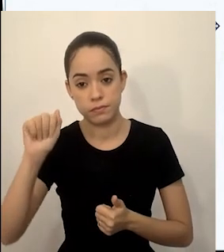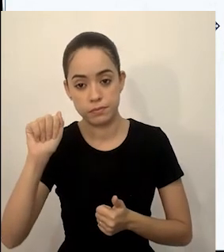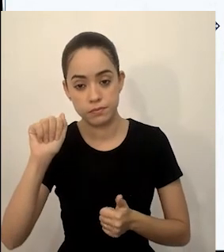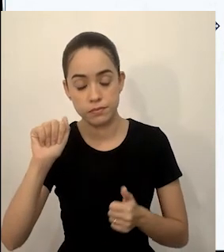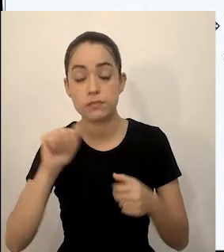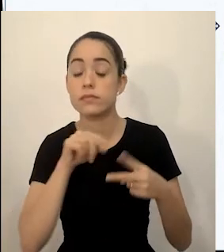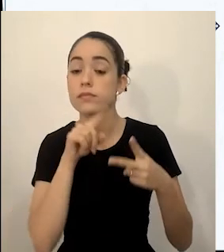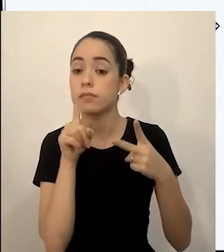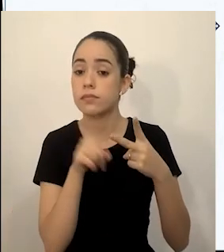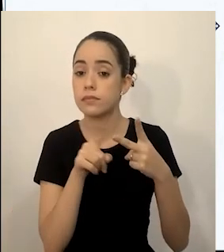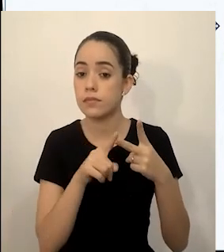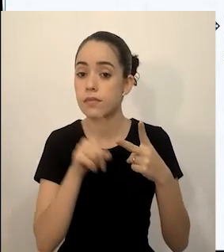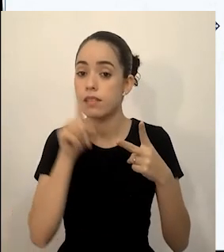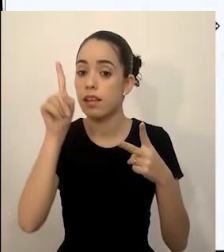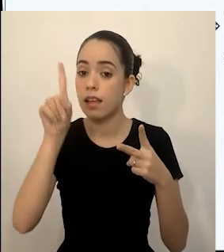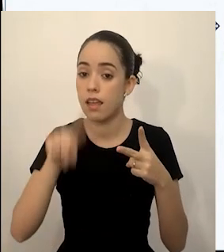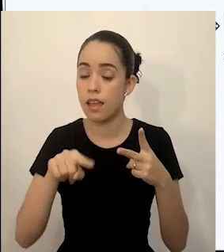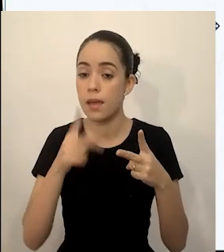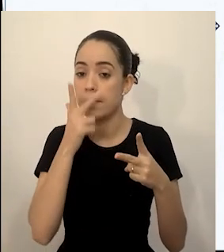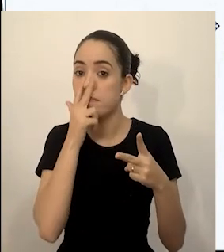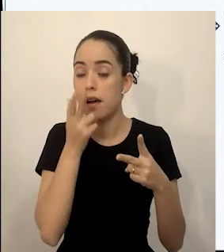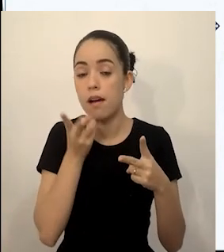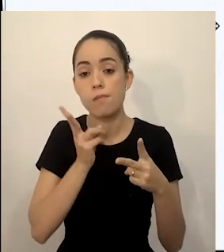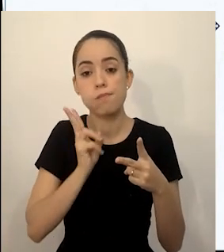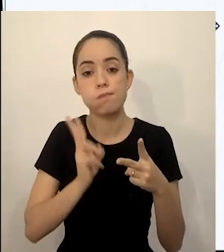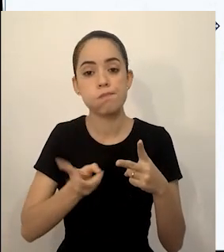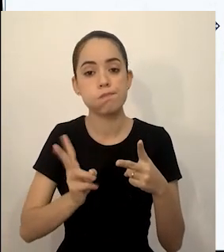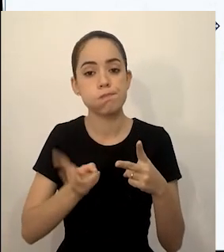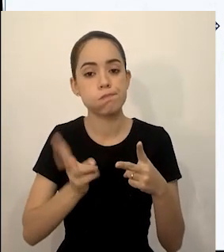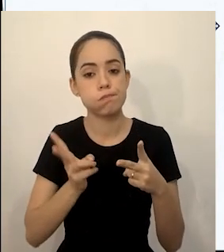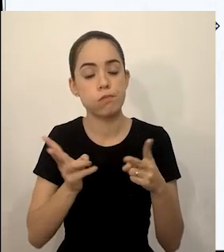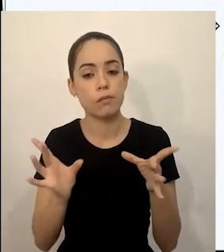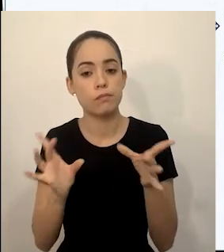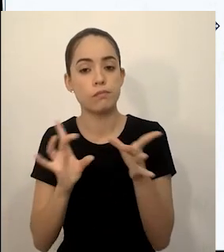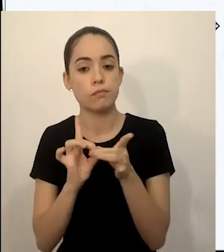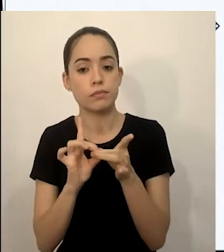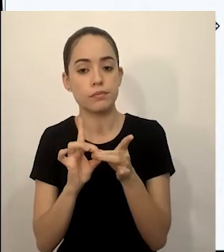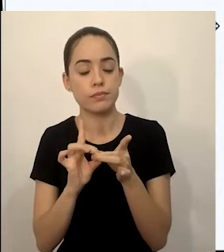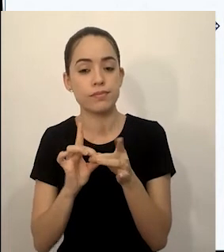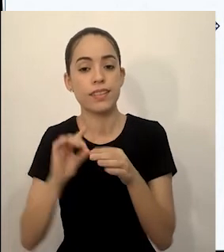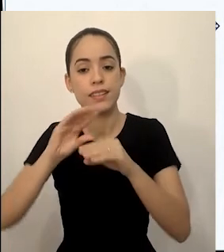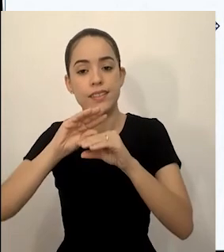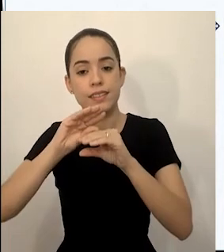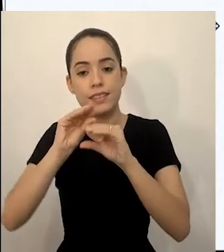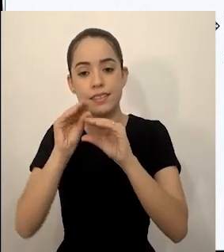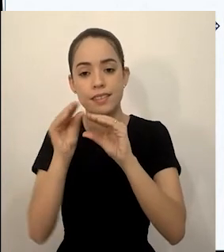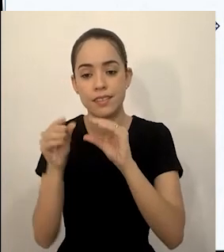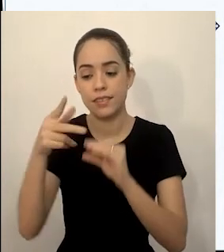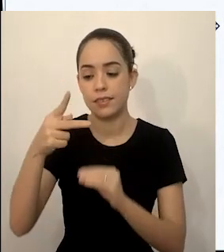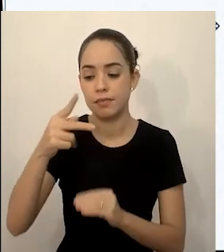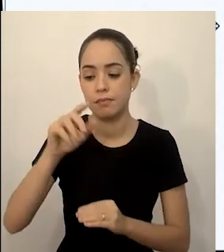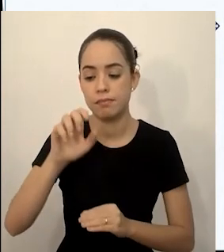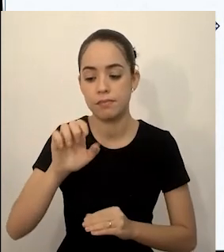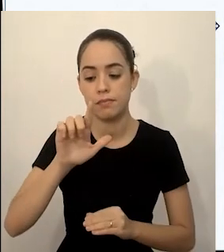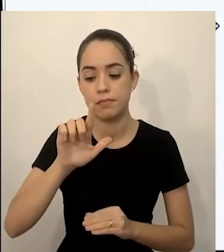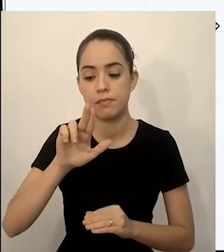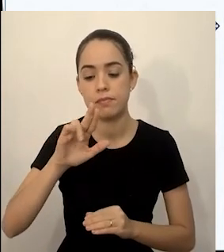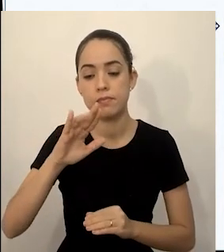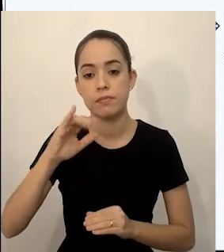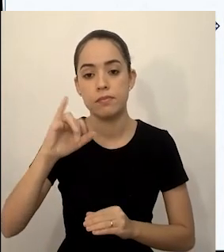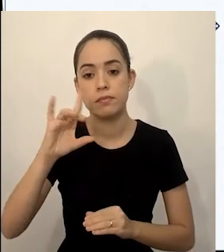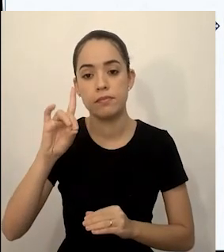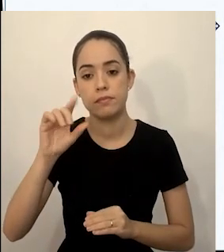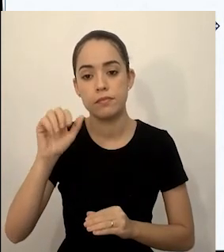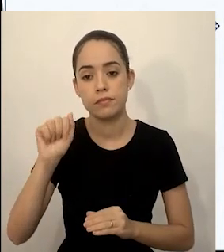e uma região que permanecerá aderida à zona